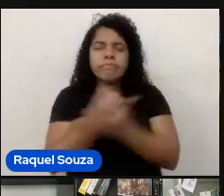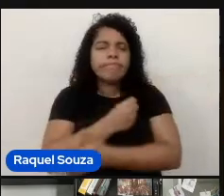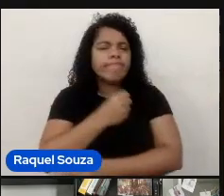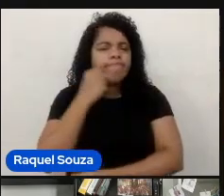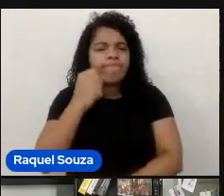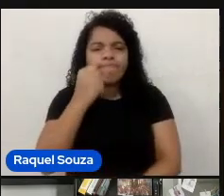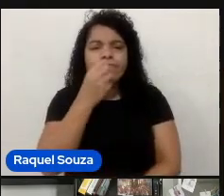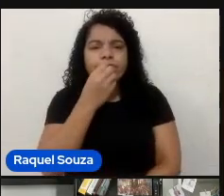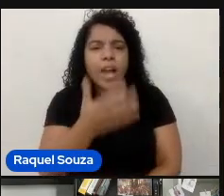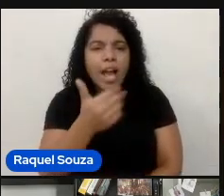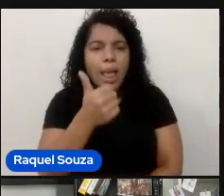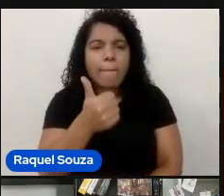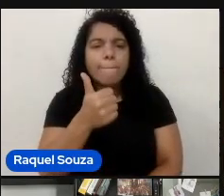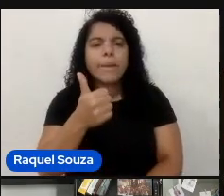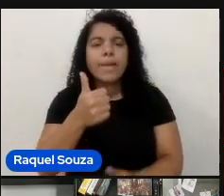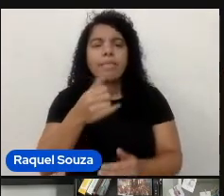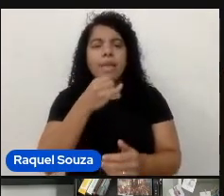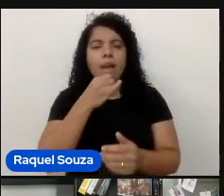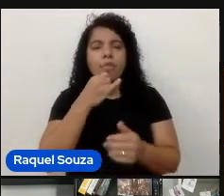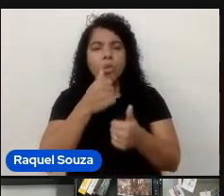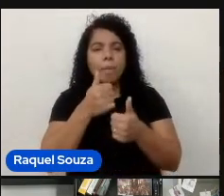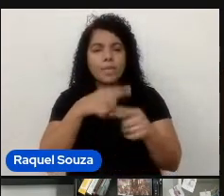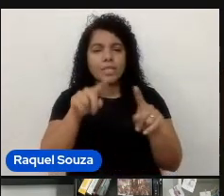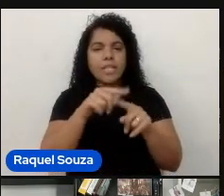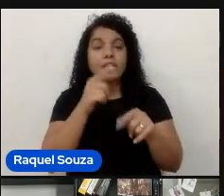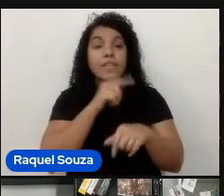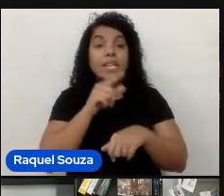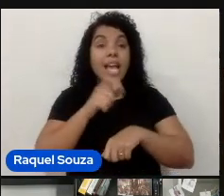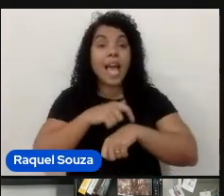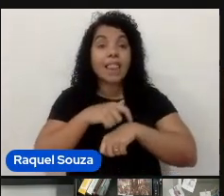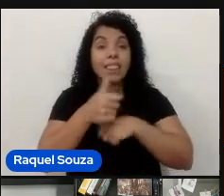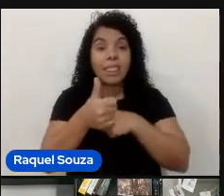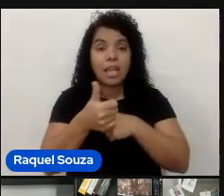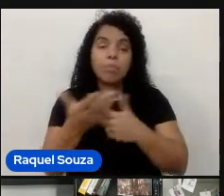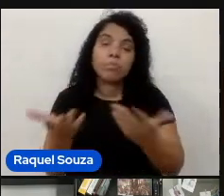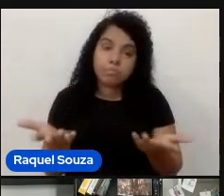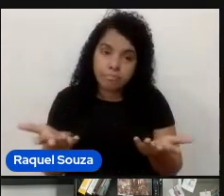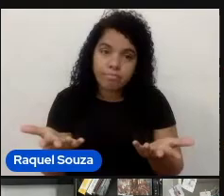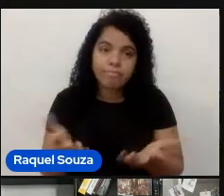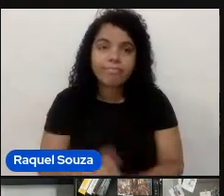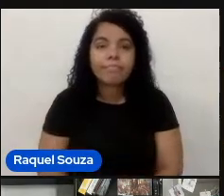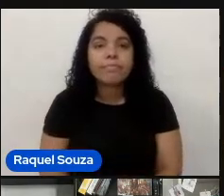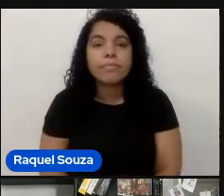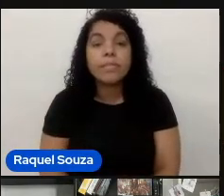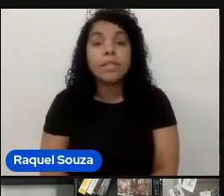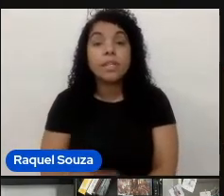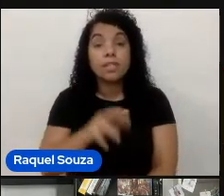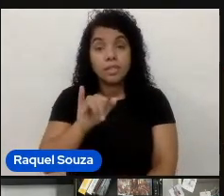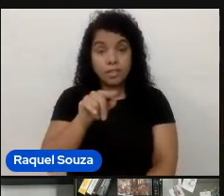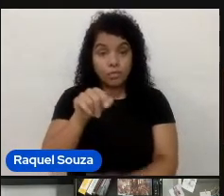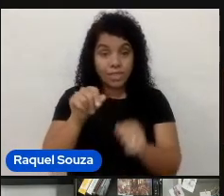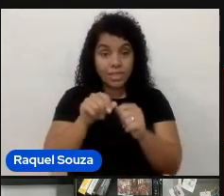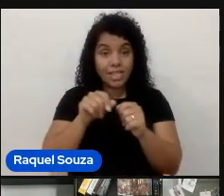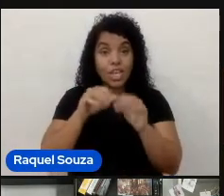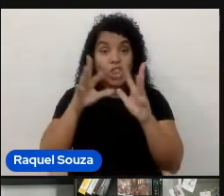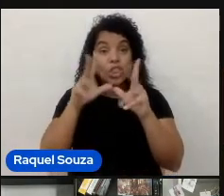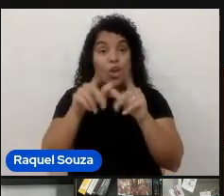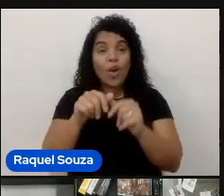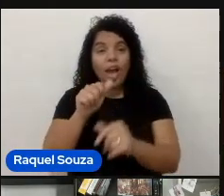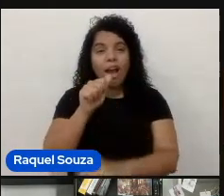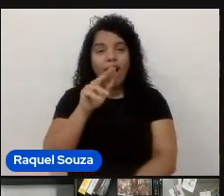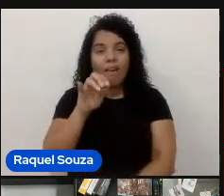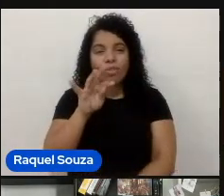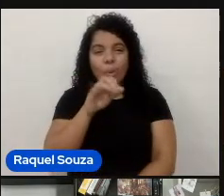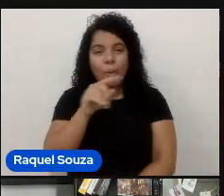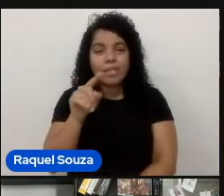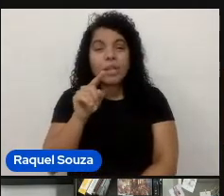pena automatizar esse cara, nós vamos ganhar tempo. Então, beleza, você construiu ali toda a automação. Então, o que eu